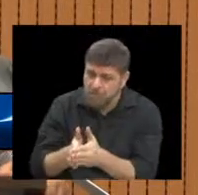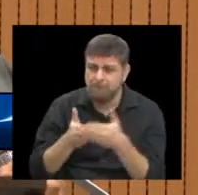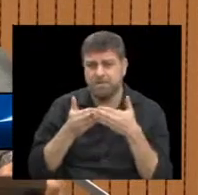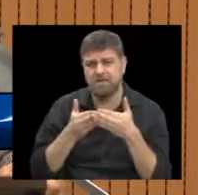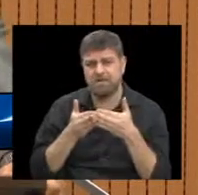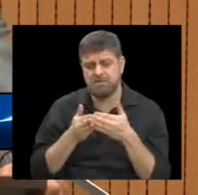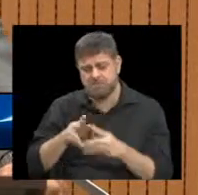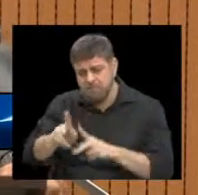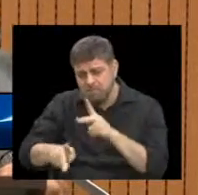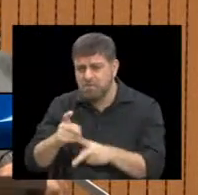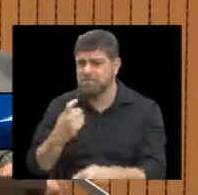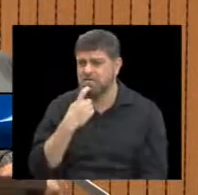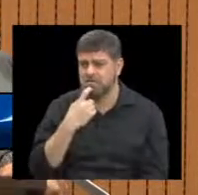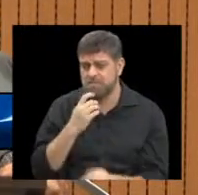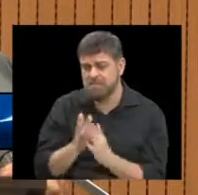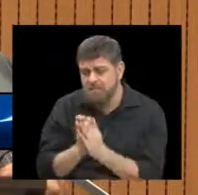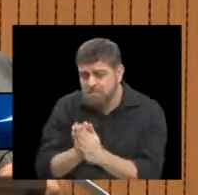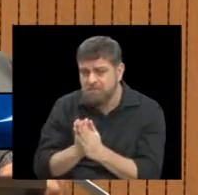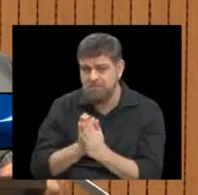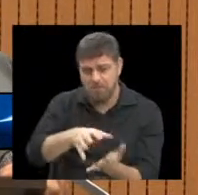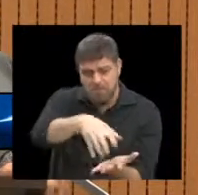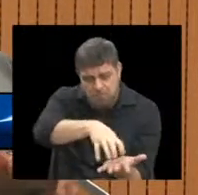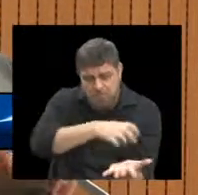a população de Campinas, procura os postos.